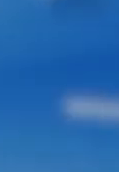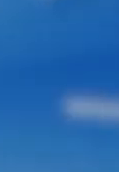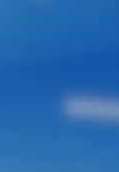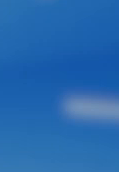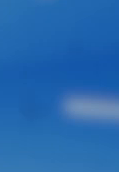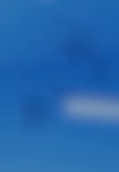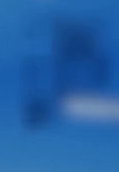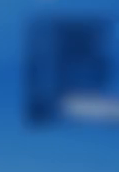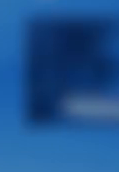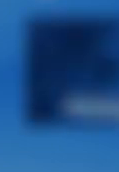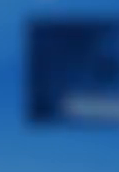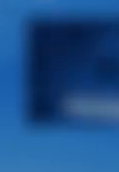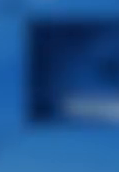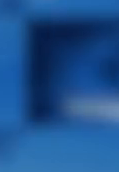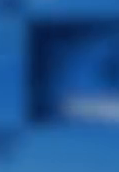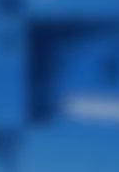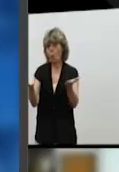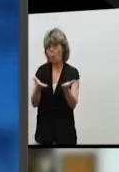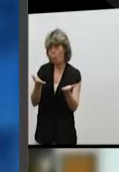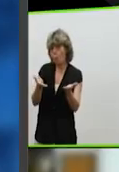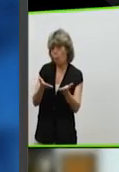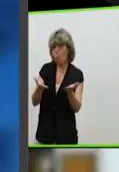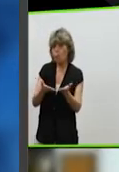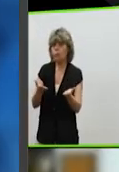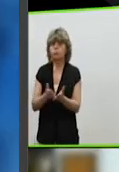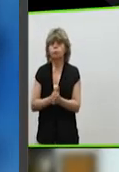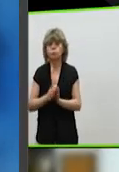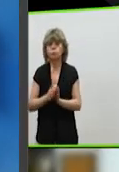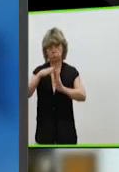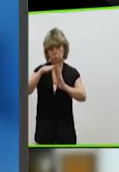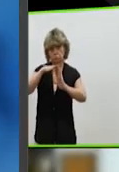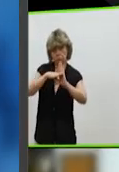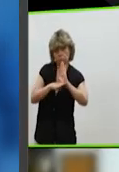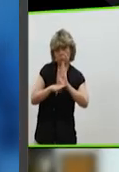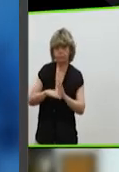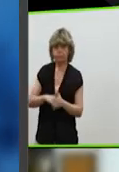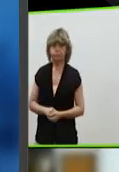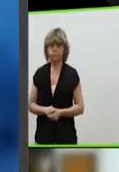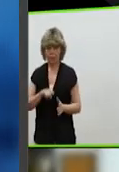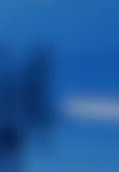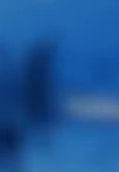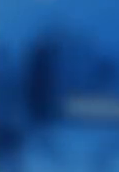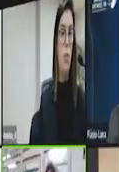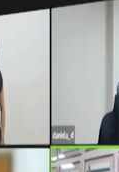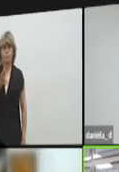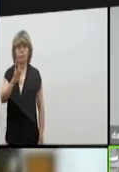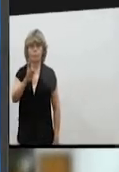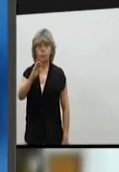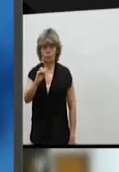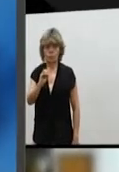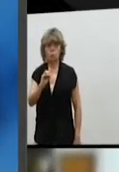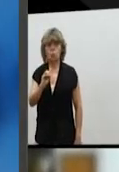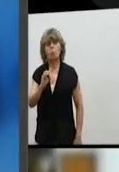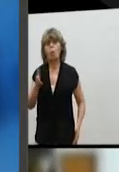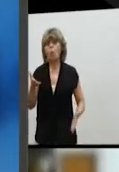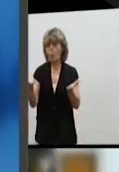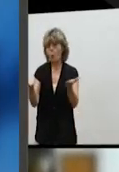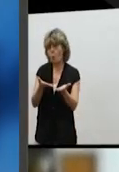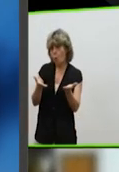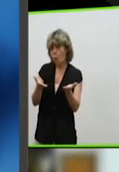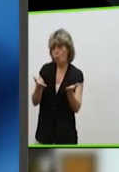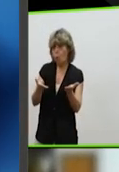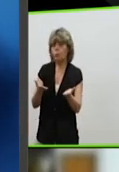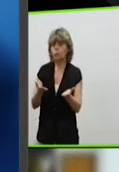de quinta-feira, 19 de setembro. Foram apreciados balancetes, aposentadorias, admissões e as leis de